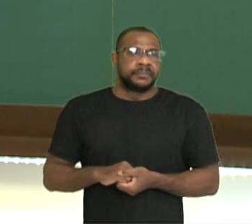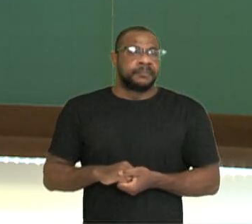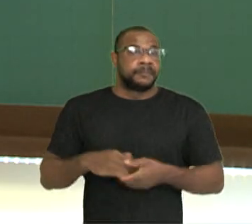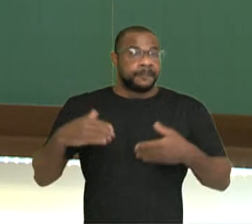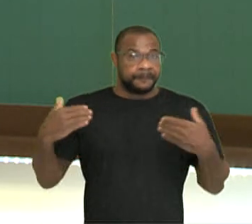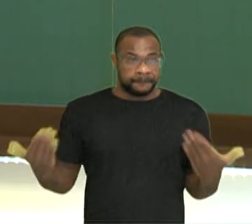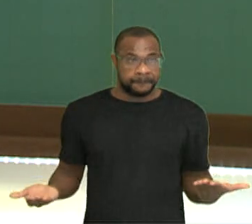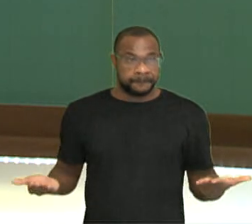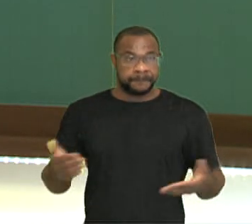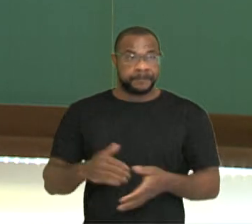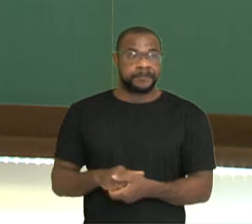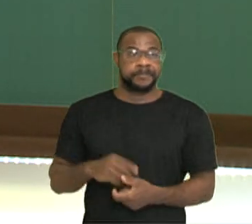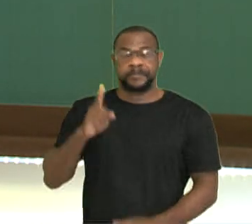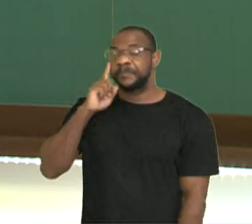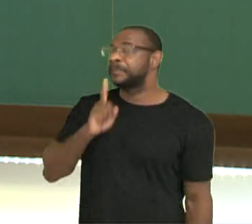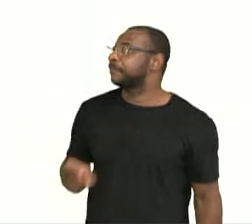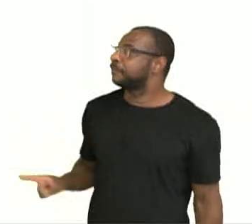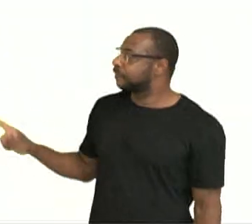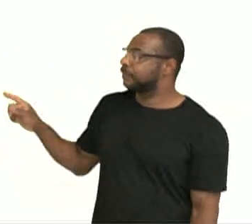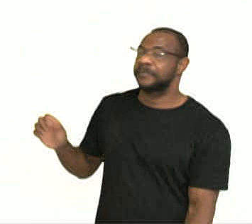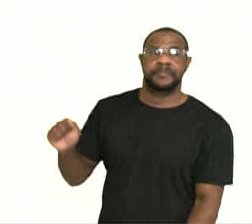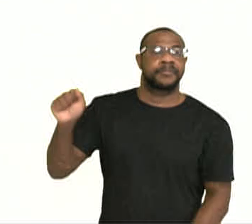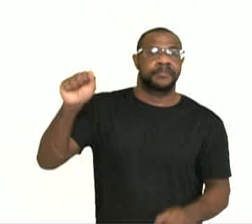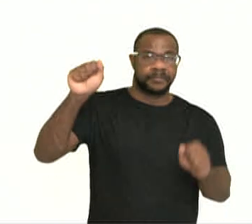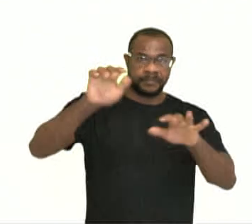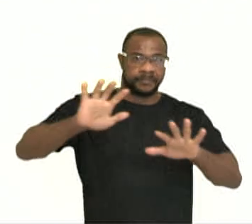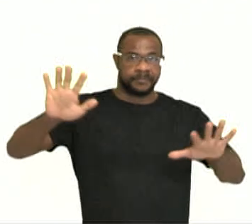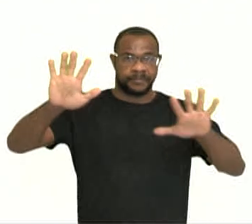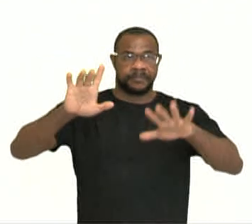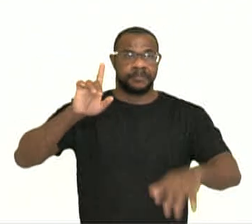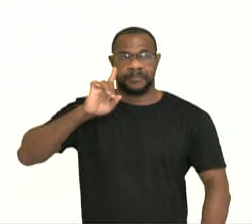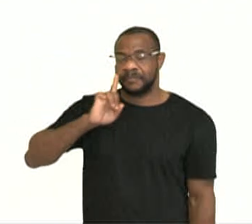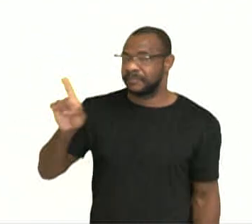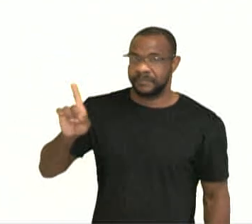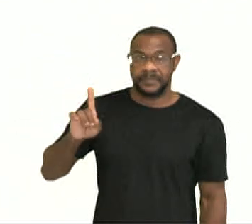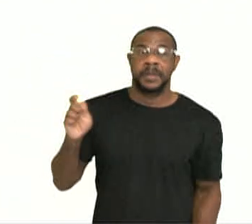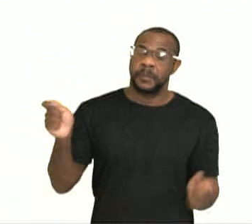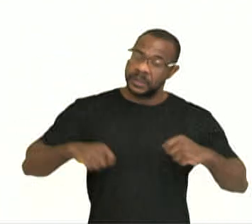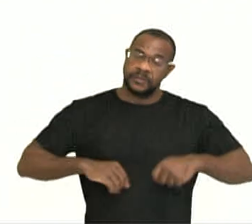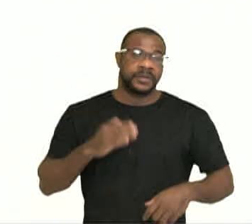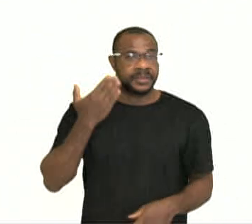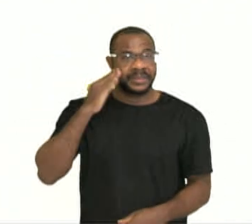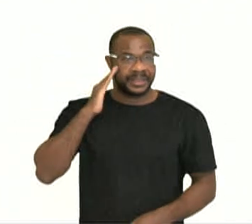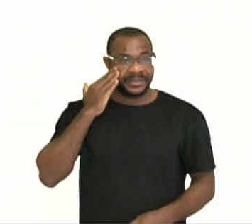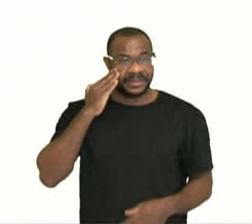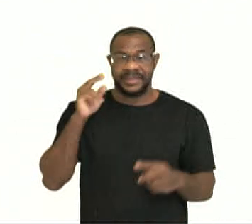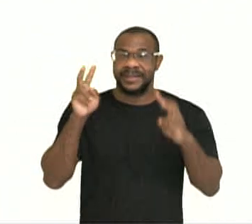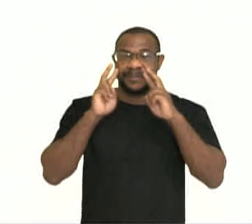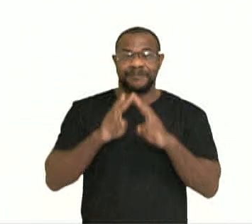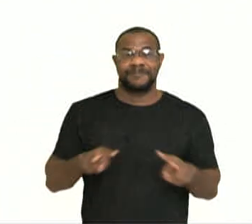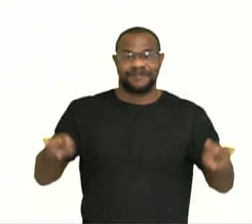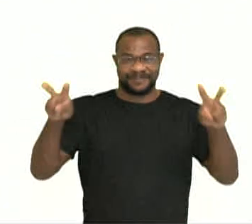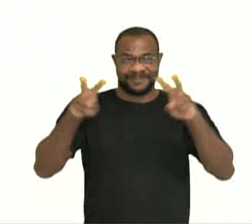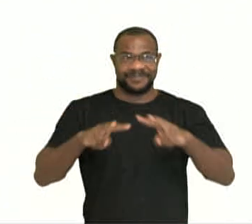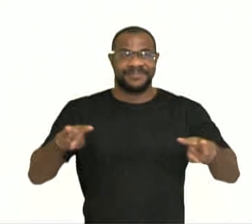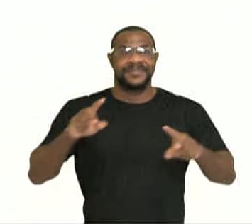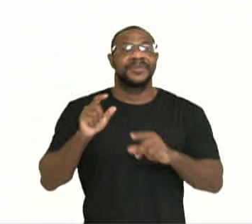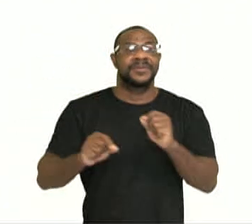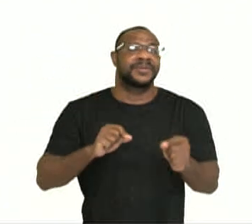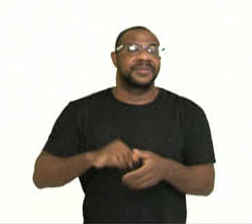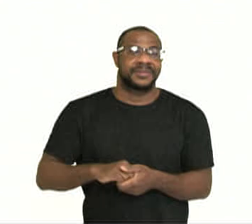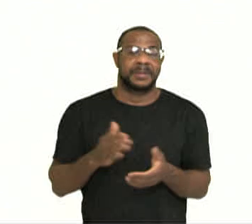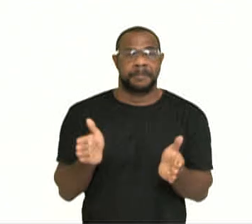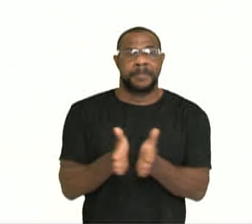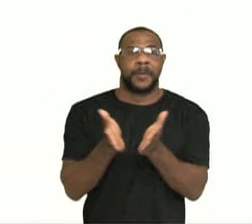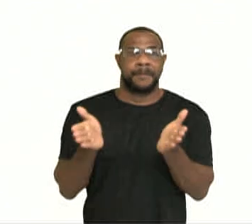população. Aí aqui imagens onde é possível a gente entender um pouco visualmente sobre essa questão